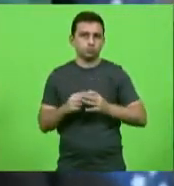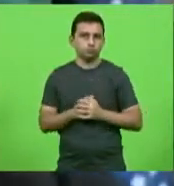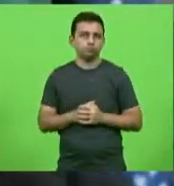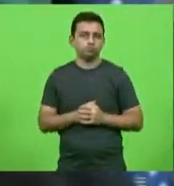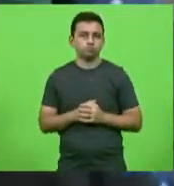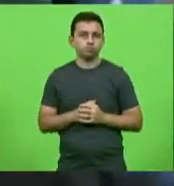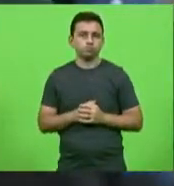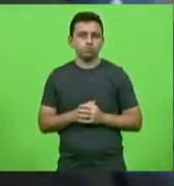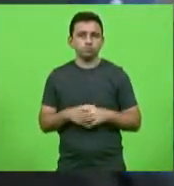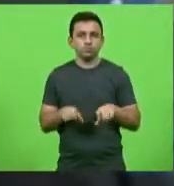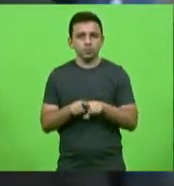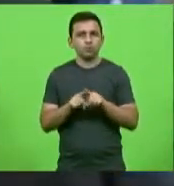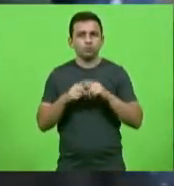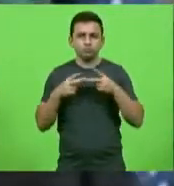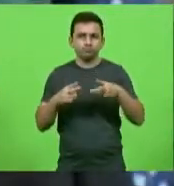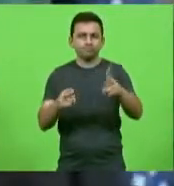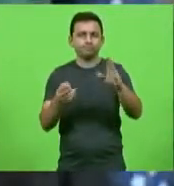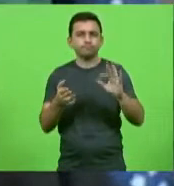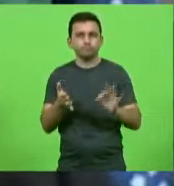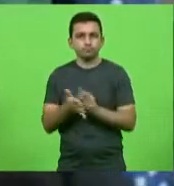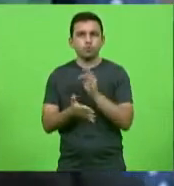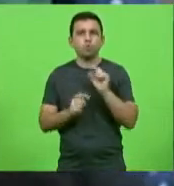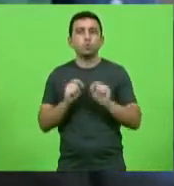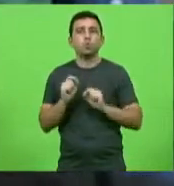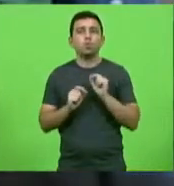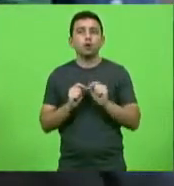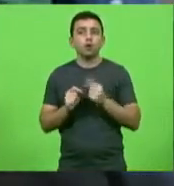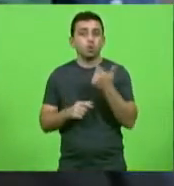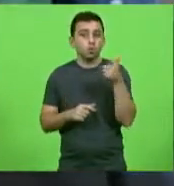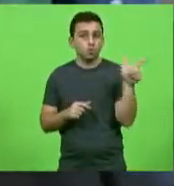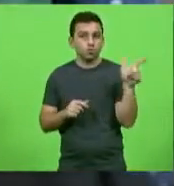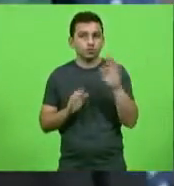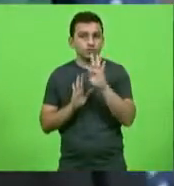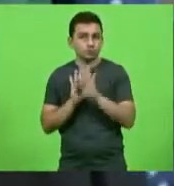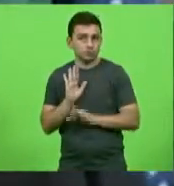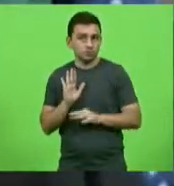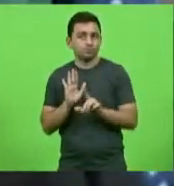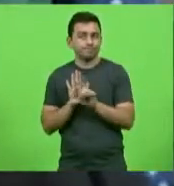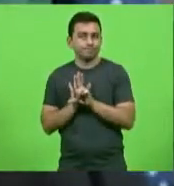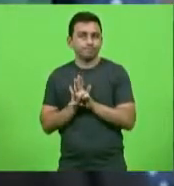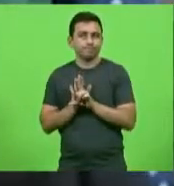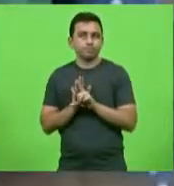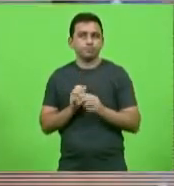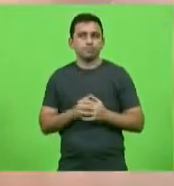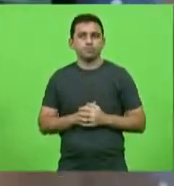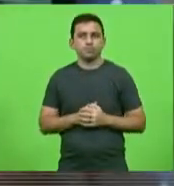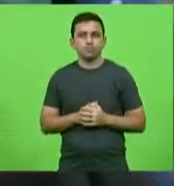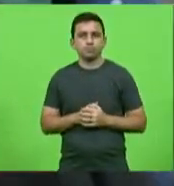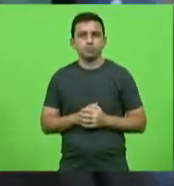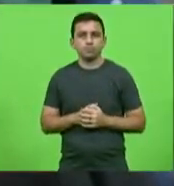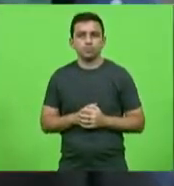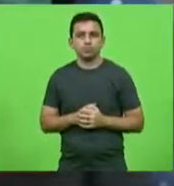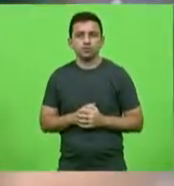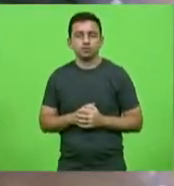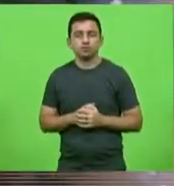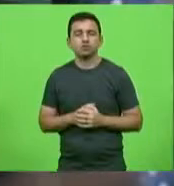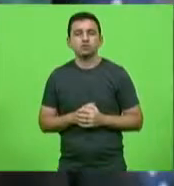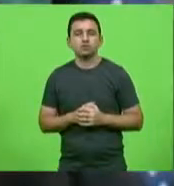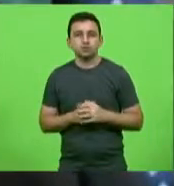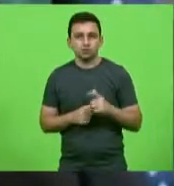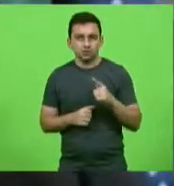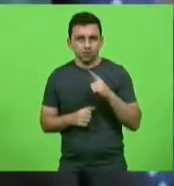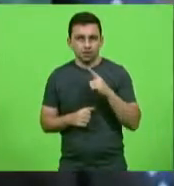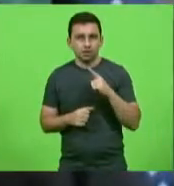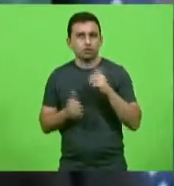Quero ainda continuar destacando um outro texto legal. Não bastassem tais observações que